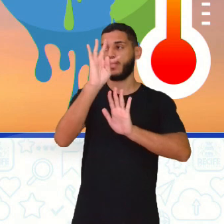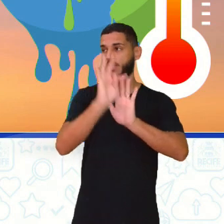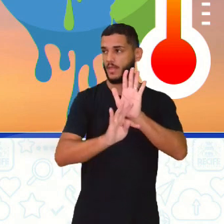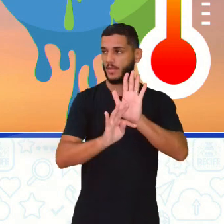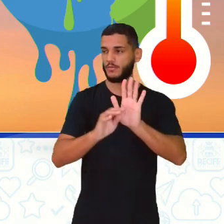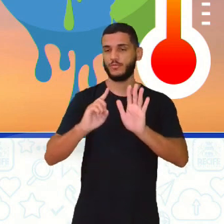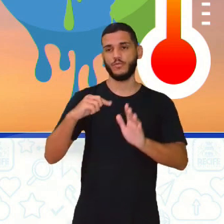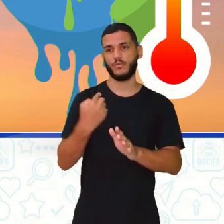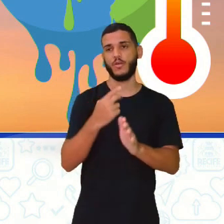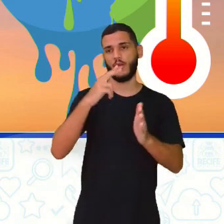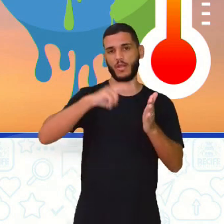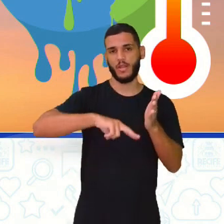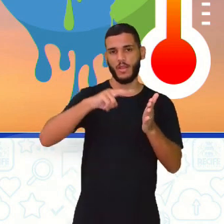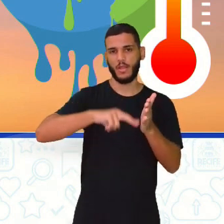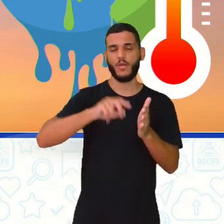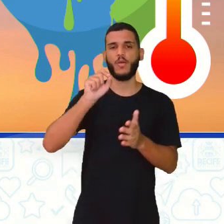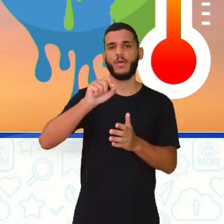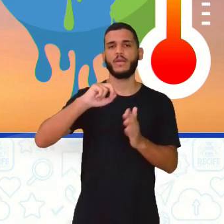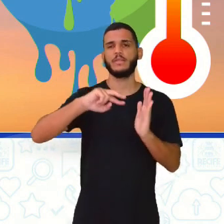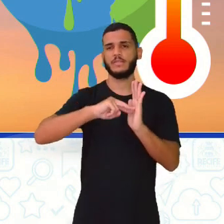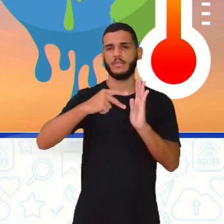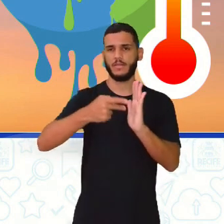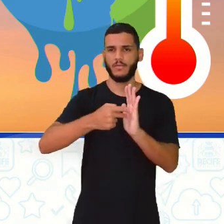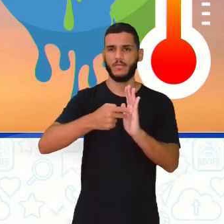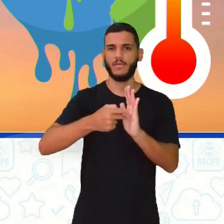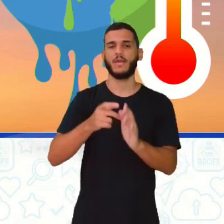uma leitura do que é termologia.